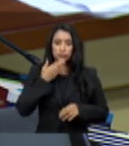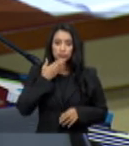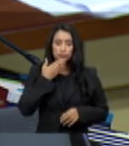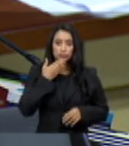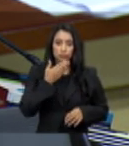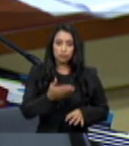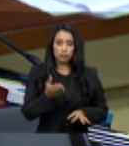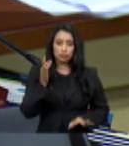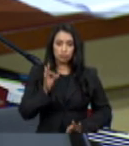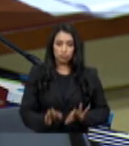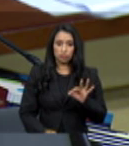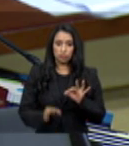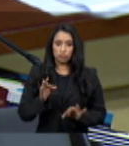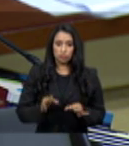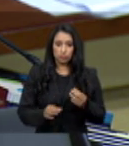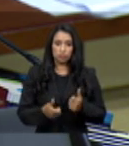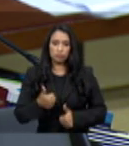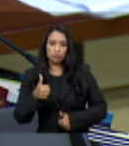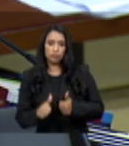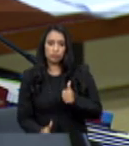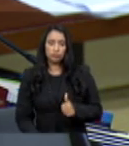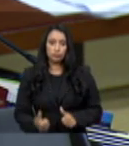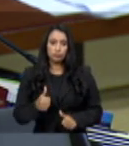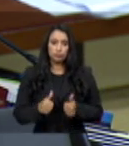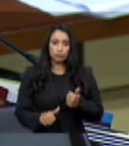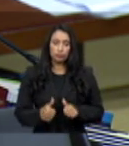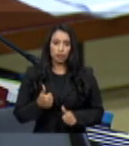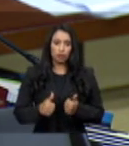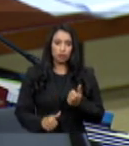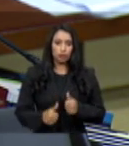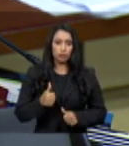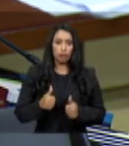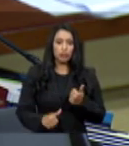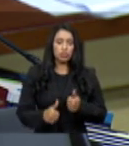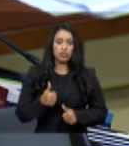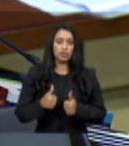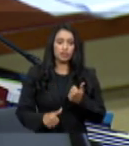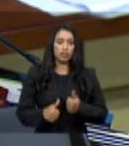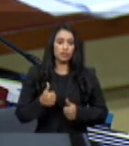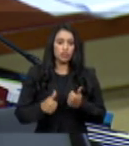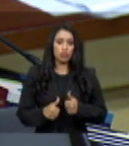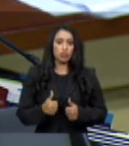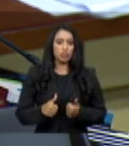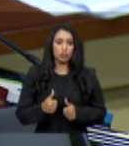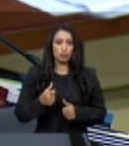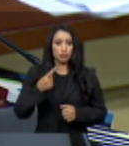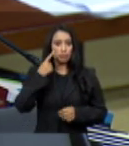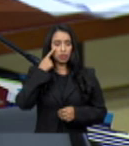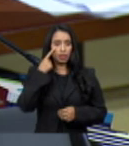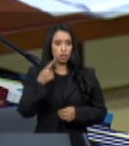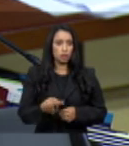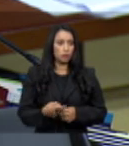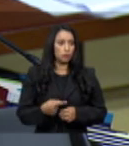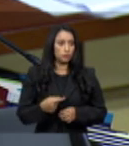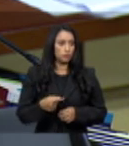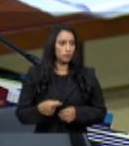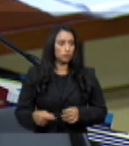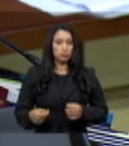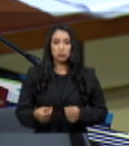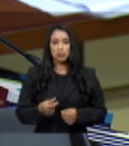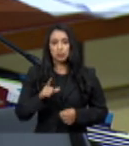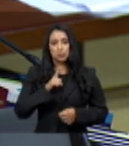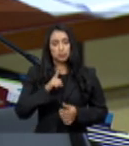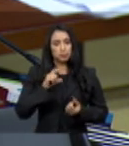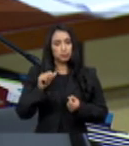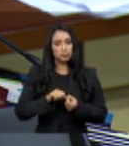juízes da execução a analisar ante a pandemia que chega ao país as